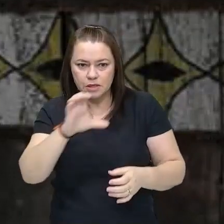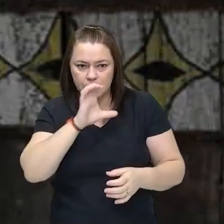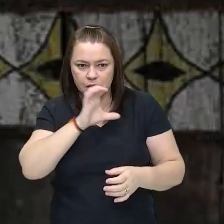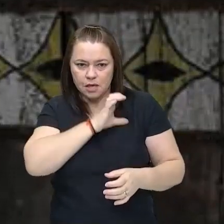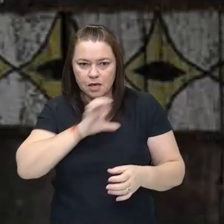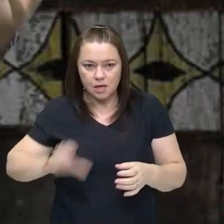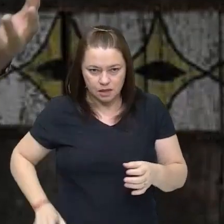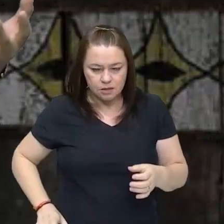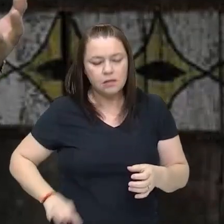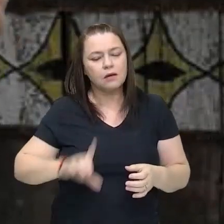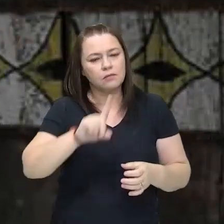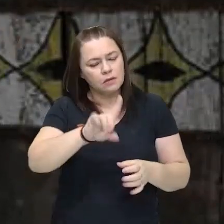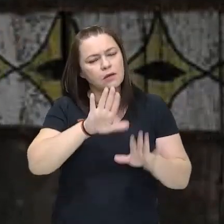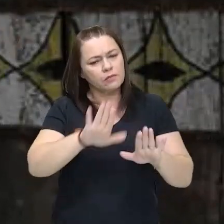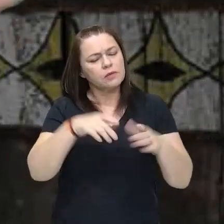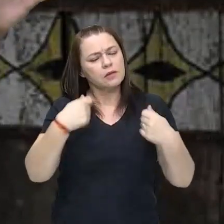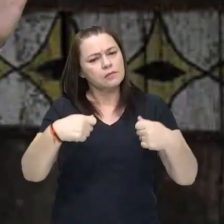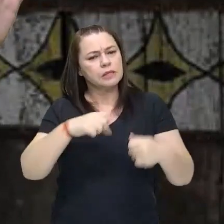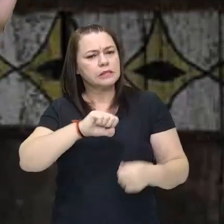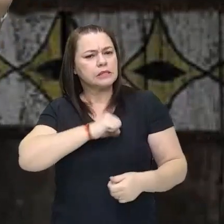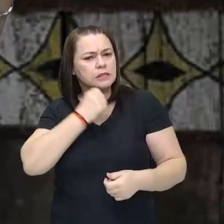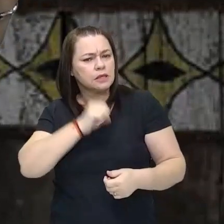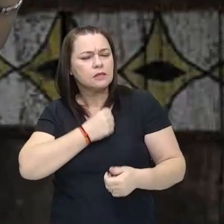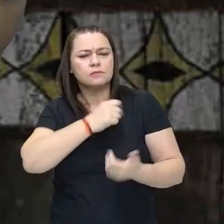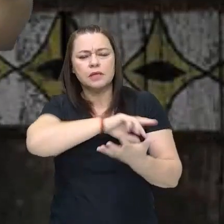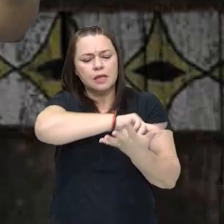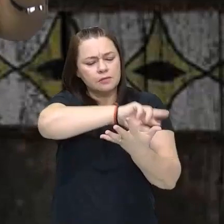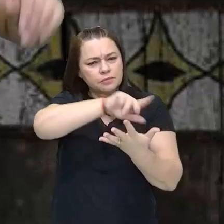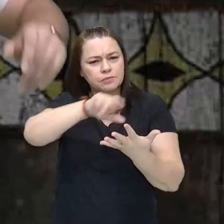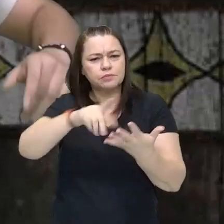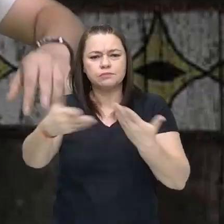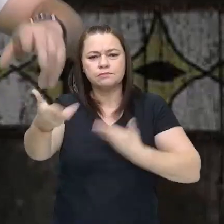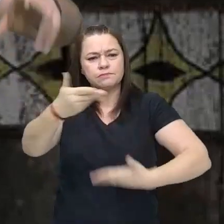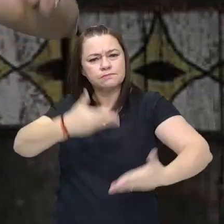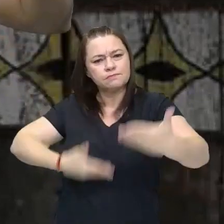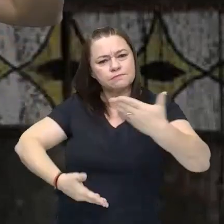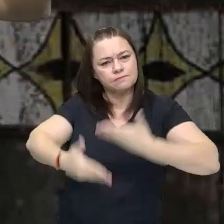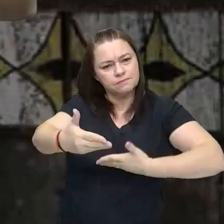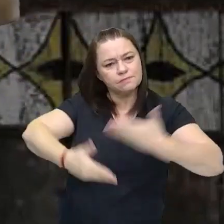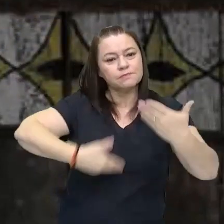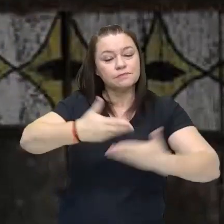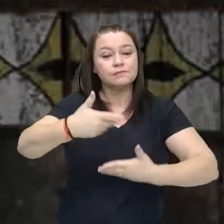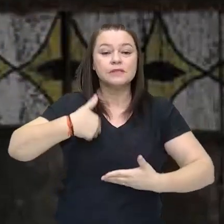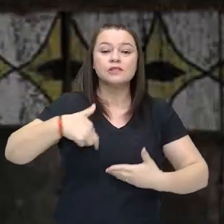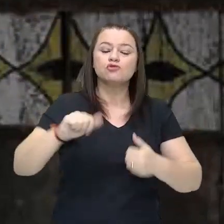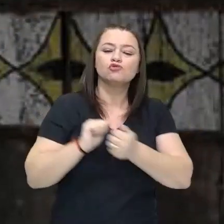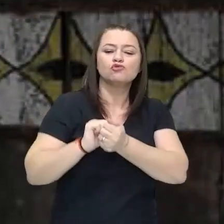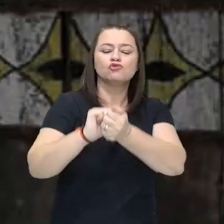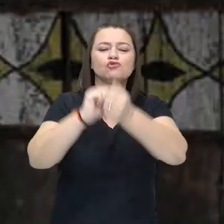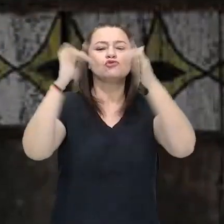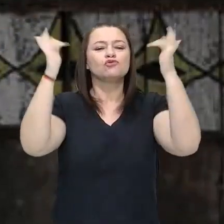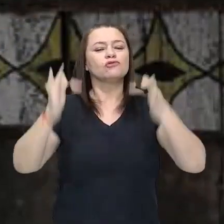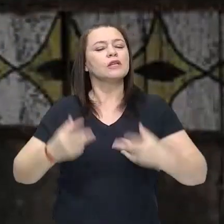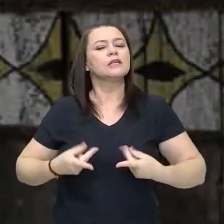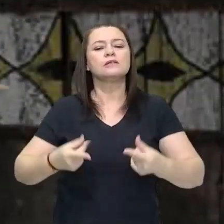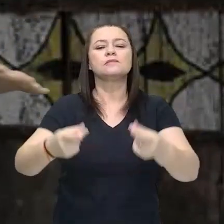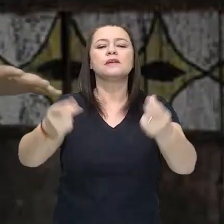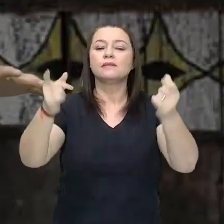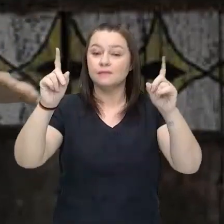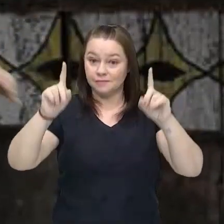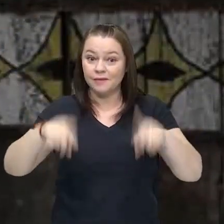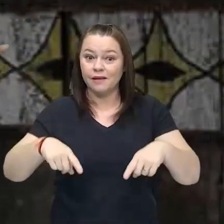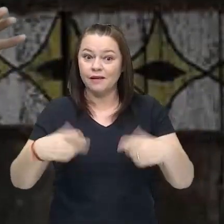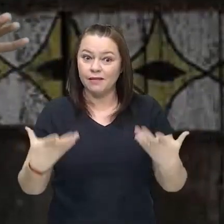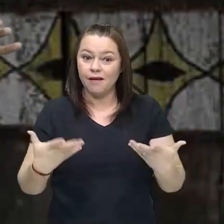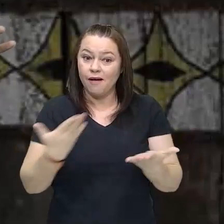respeita aquele que é de uma outra religião, do mesmo modo todas as religiões, e assim nós andamos felizes para sempre. Rapaz, a aula